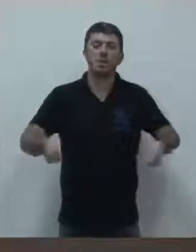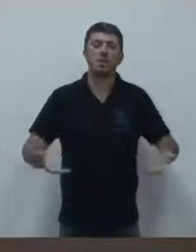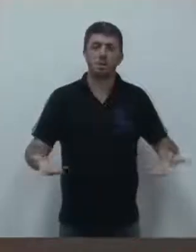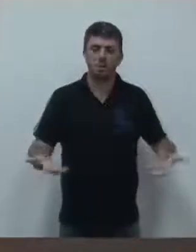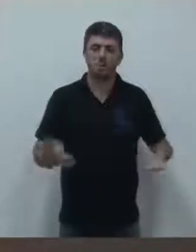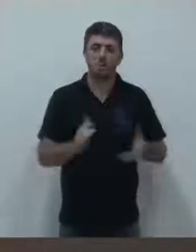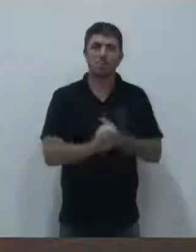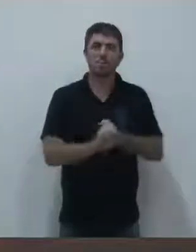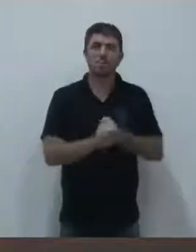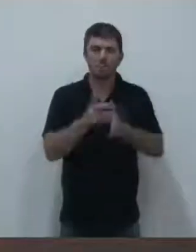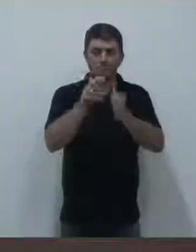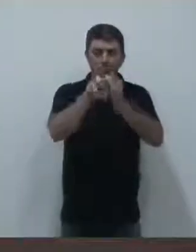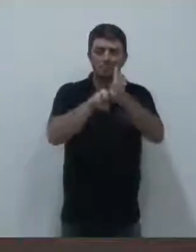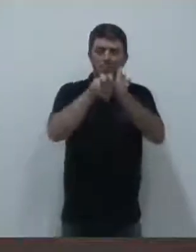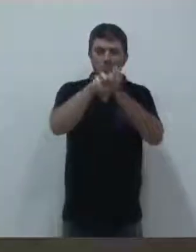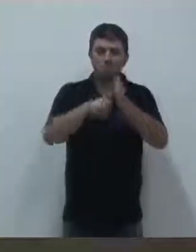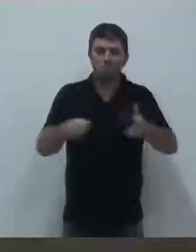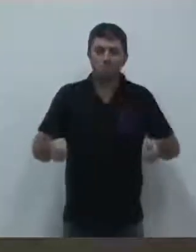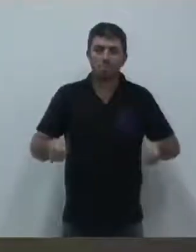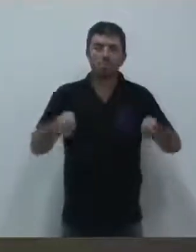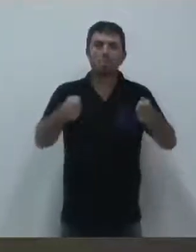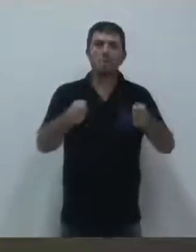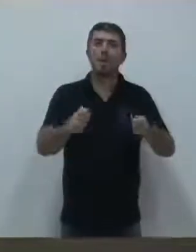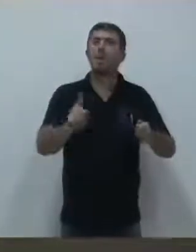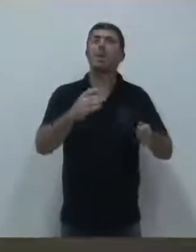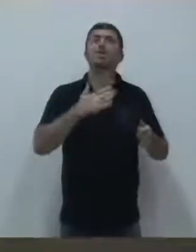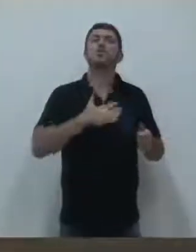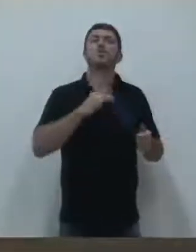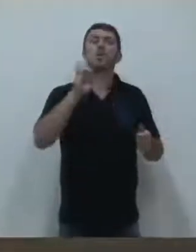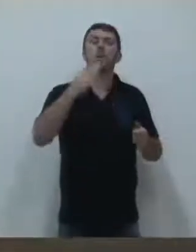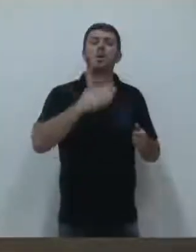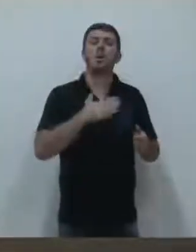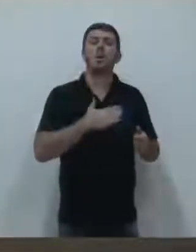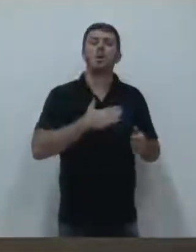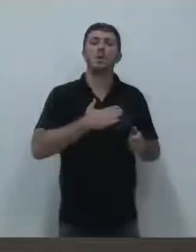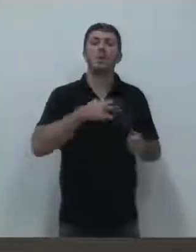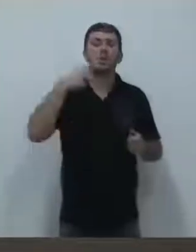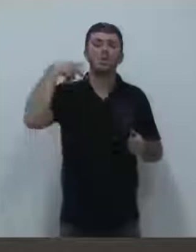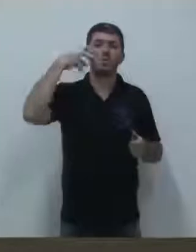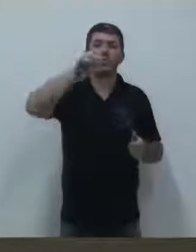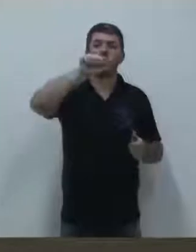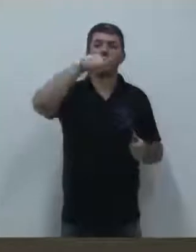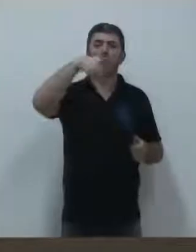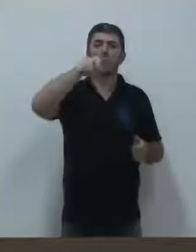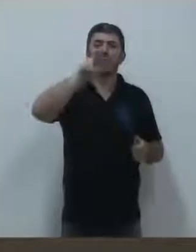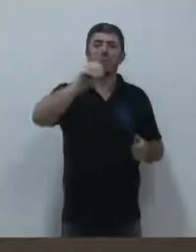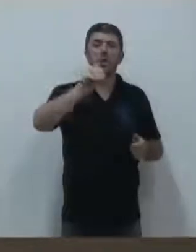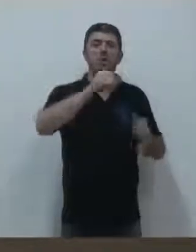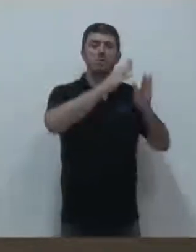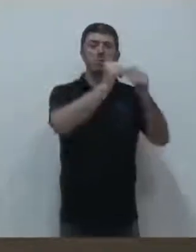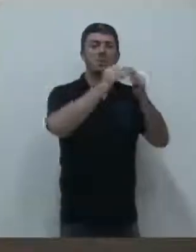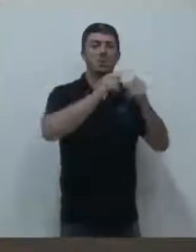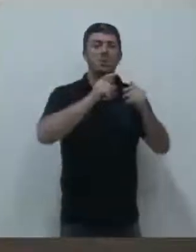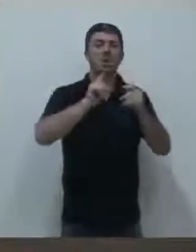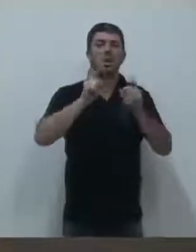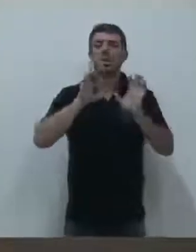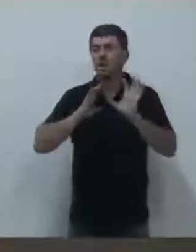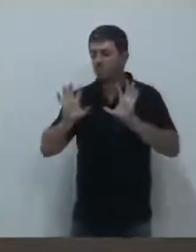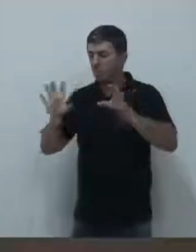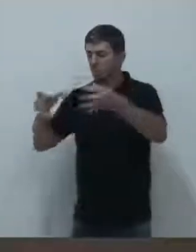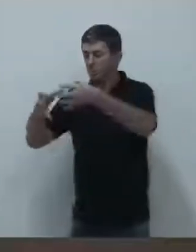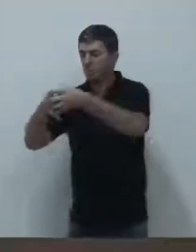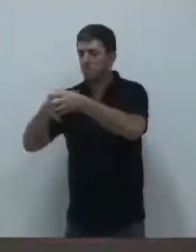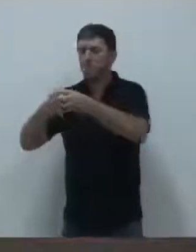até não é uma solicitação do vereador Sandro Rebeca, eu vim assim só como porta-voz da própria comissão, né, das pessoas